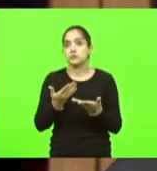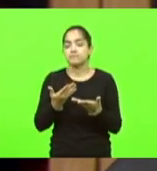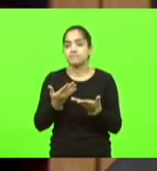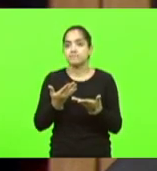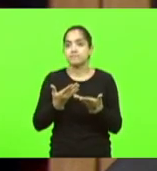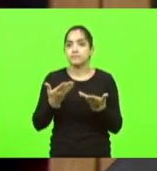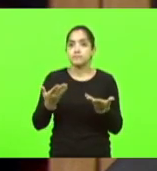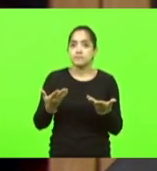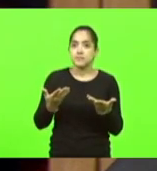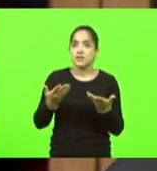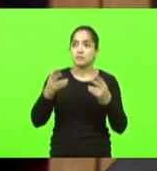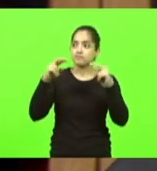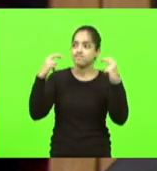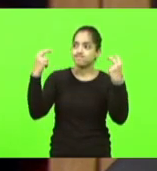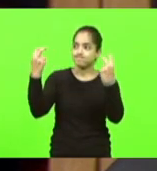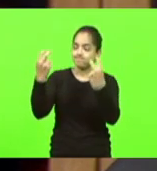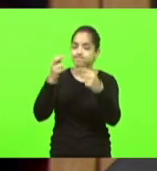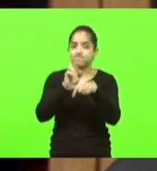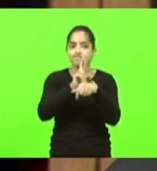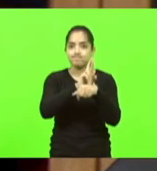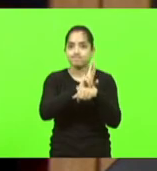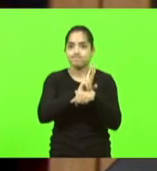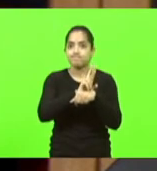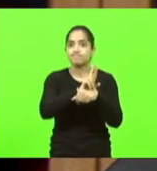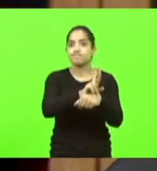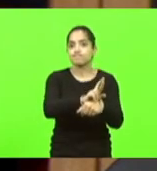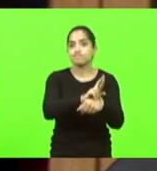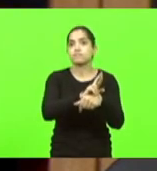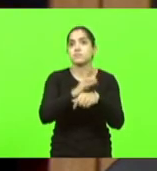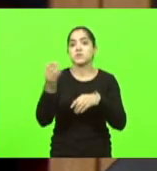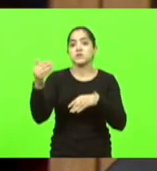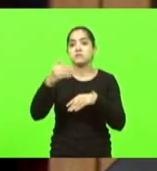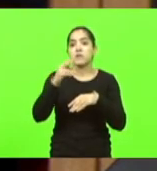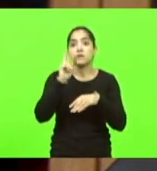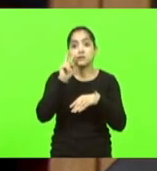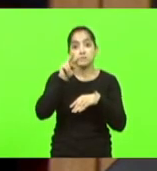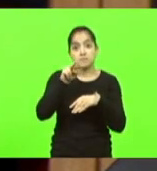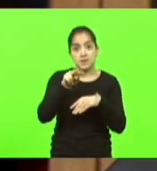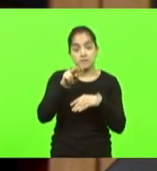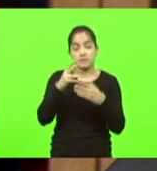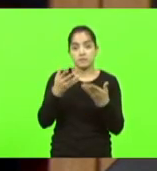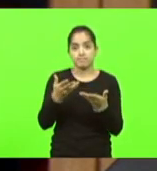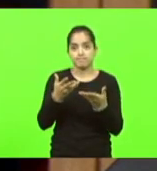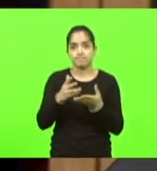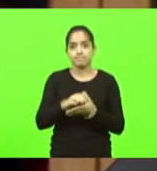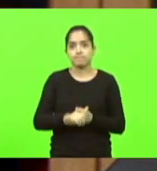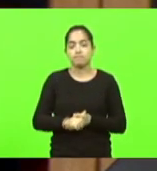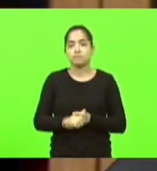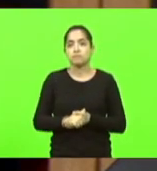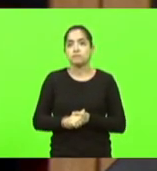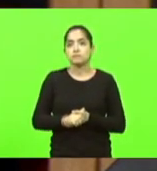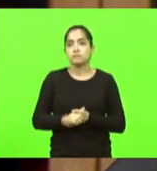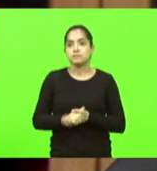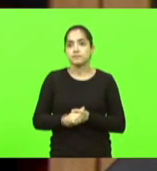uma parcela de representantes das pessoas que vieram para assistir esse dia